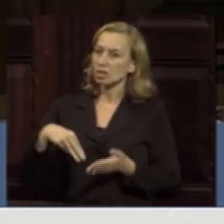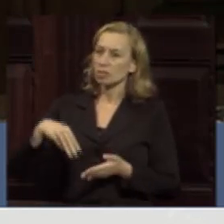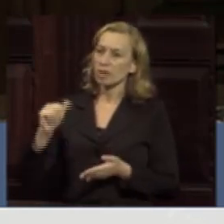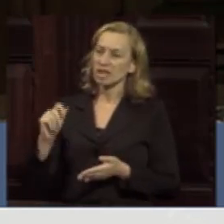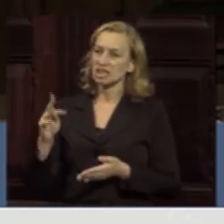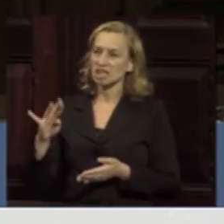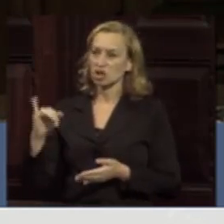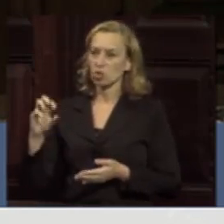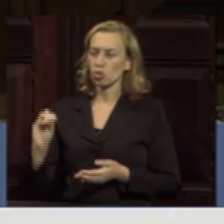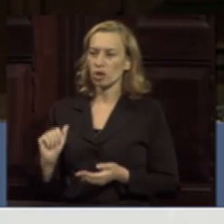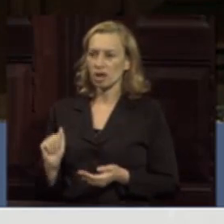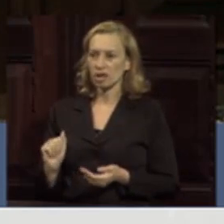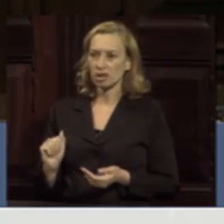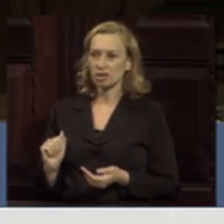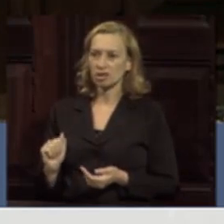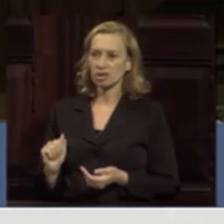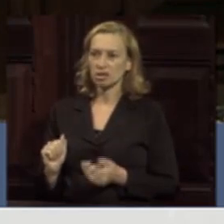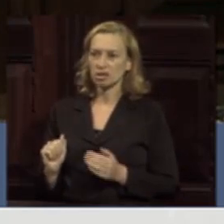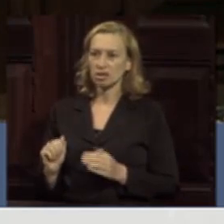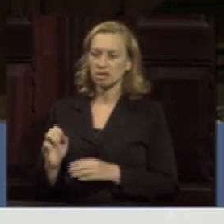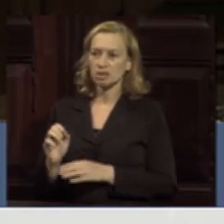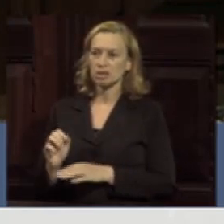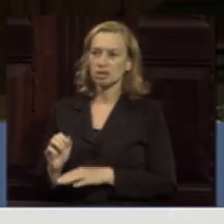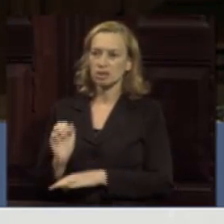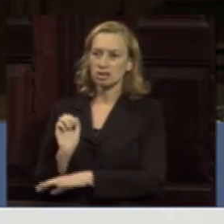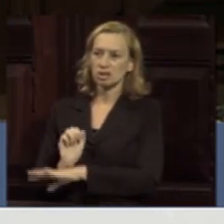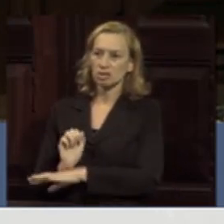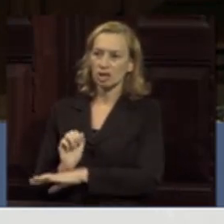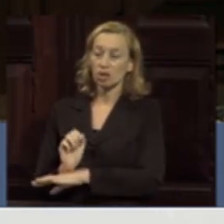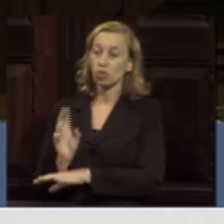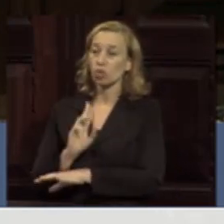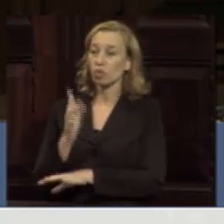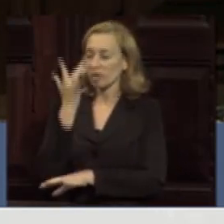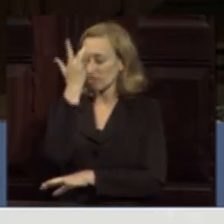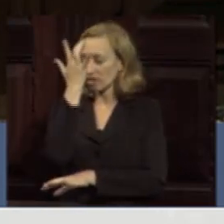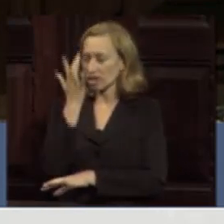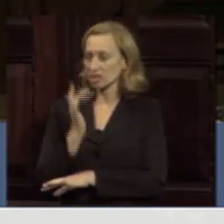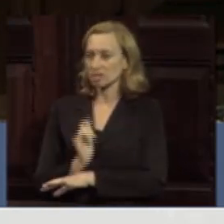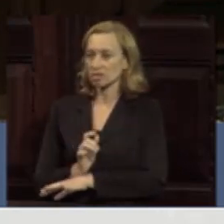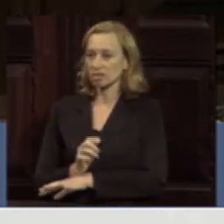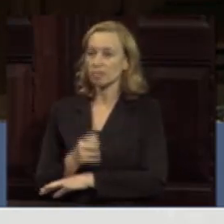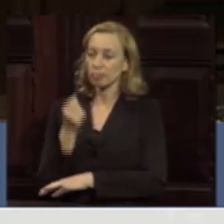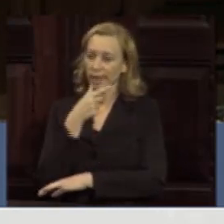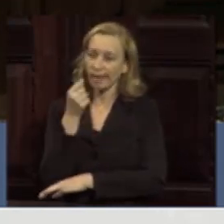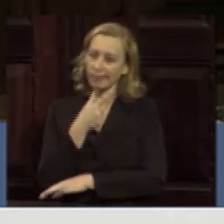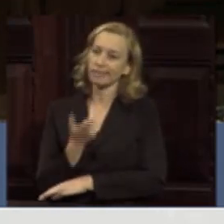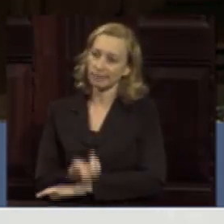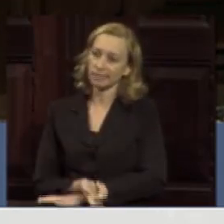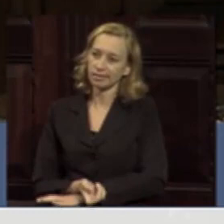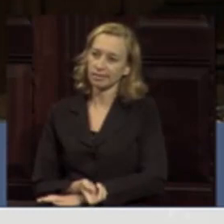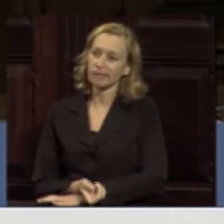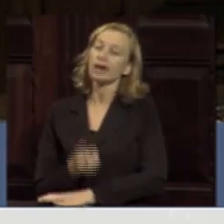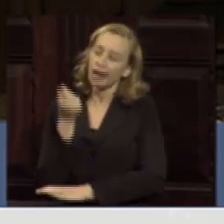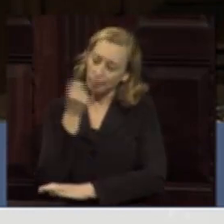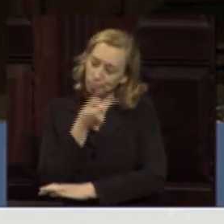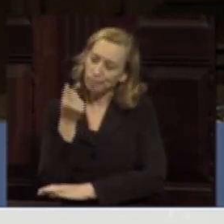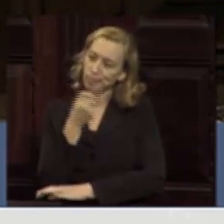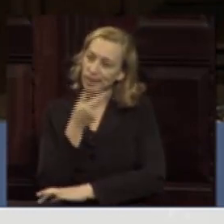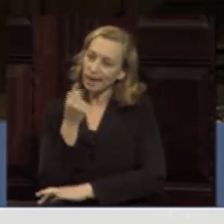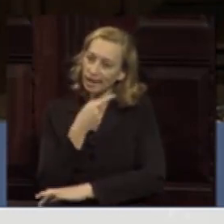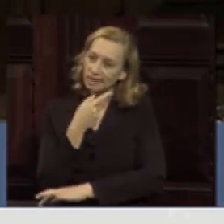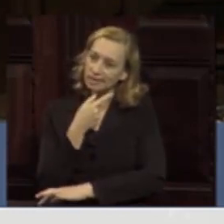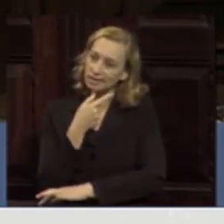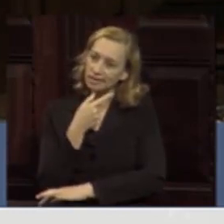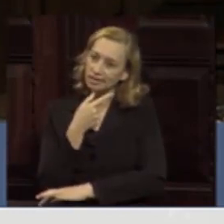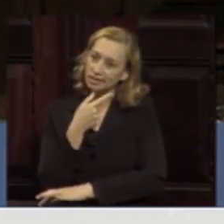chama, deputada Fatinha, matrícula fácil. Só pode ser uma piada pronta. Só pode ser chamar esse